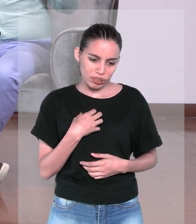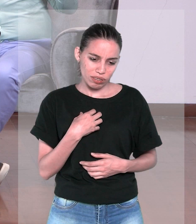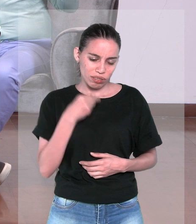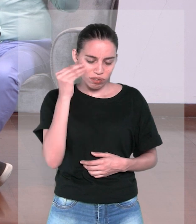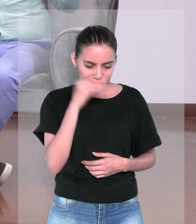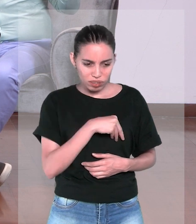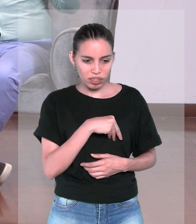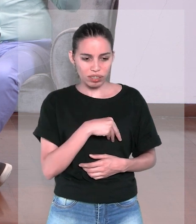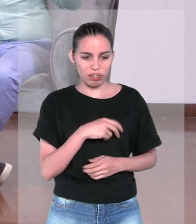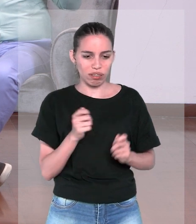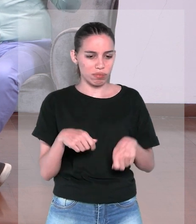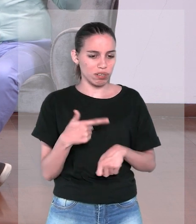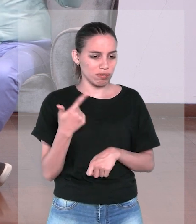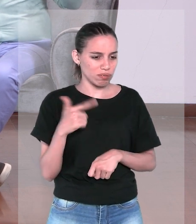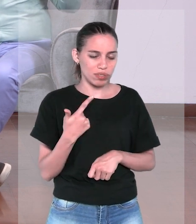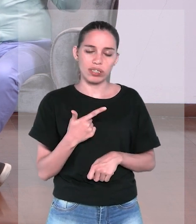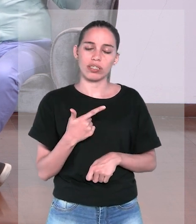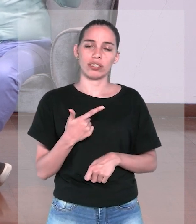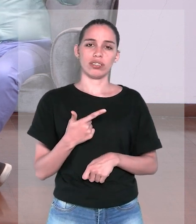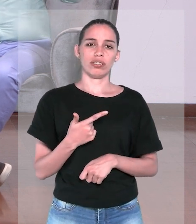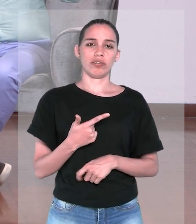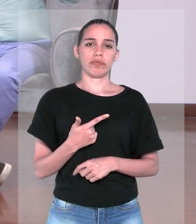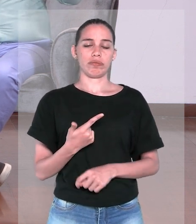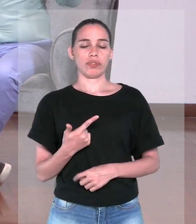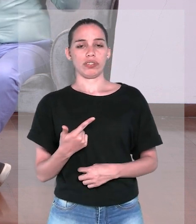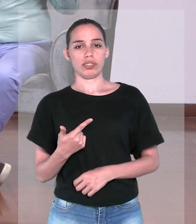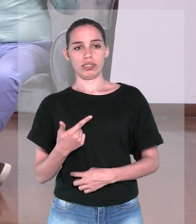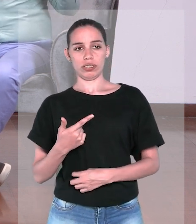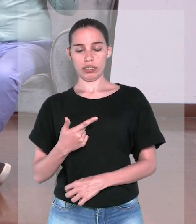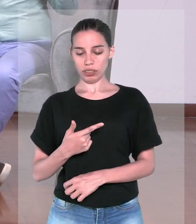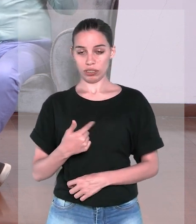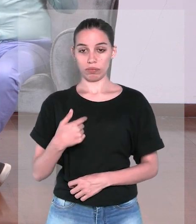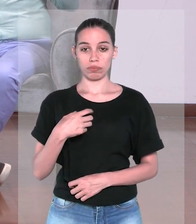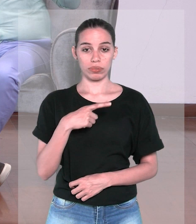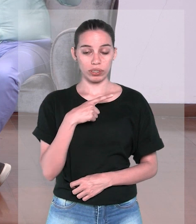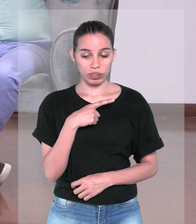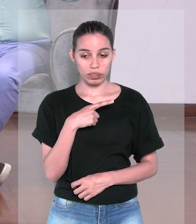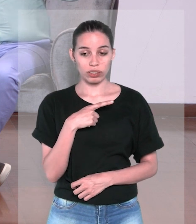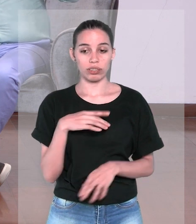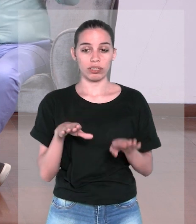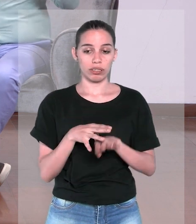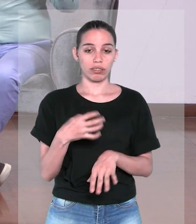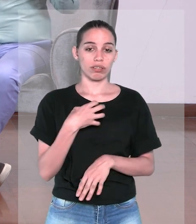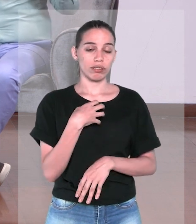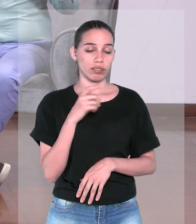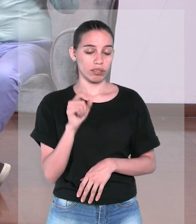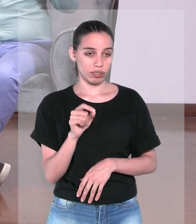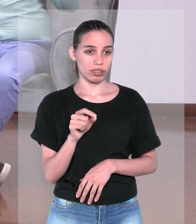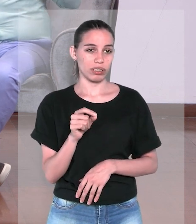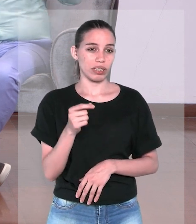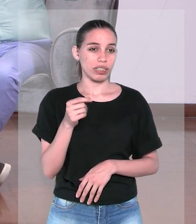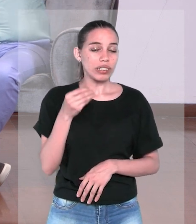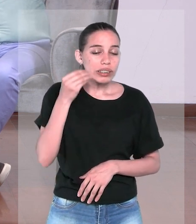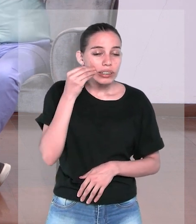basta só você fazer, você tem que fazer de um modo muito potente, de um modo muito intenso,